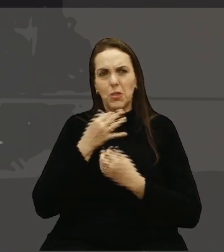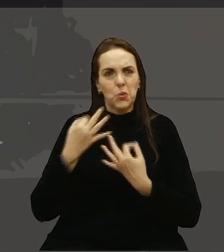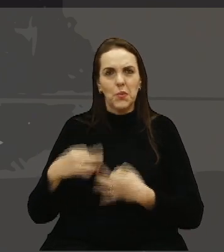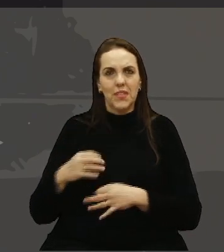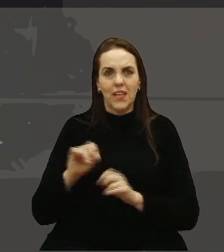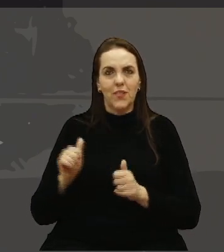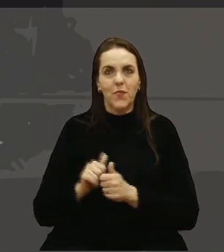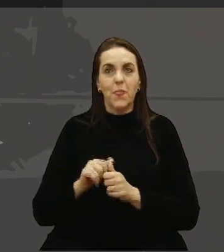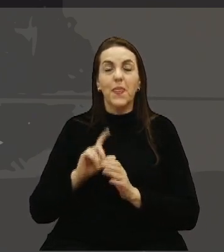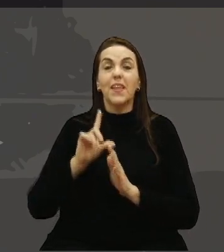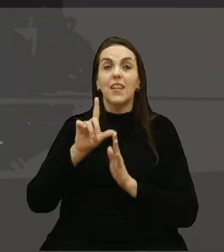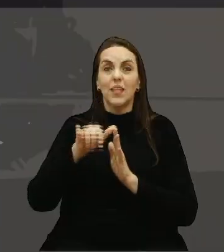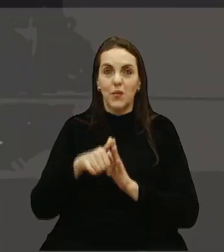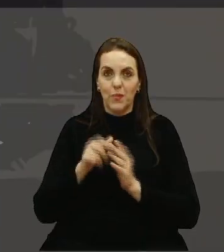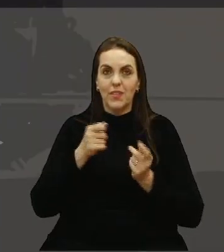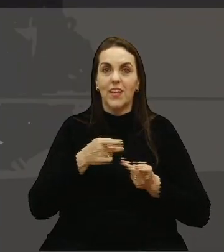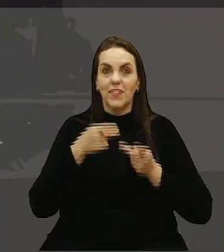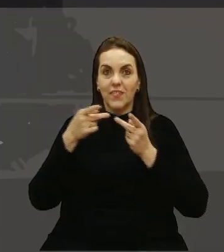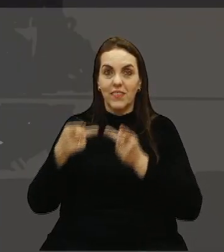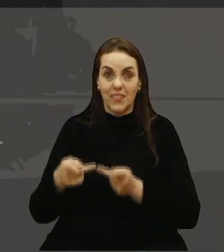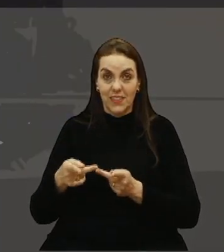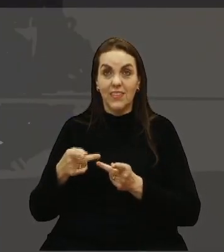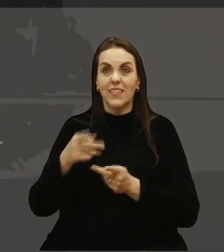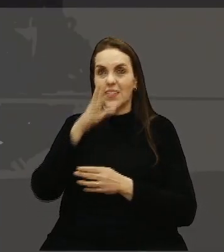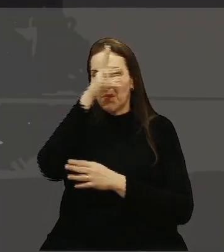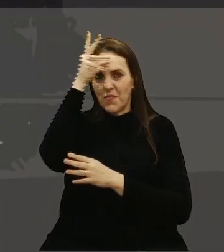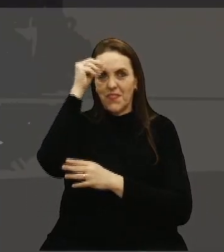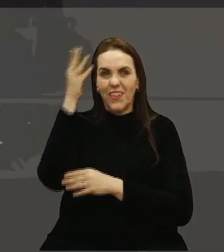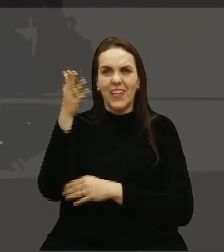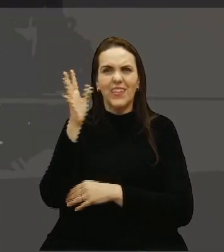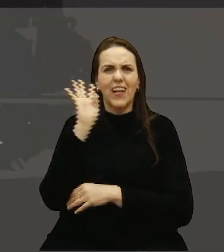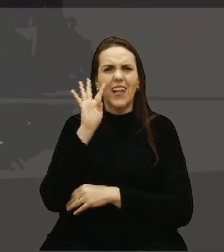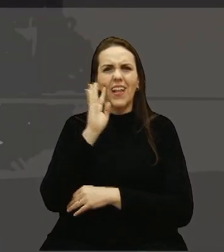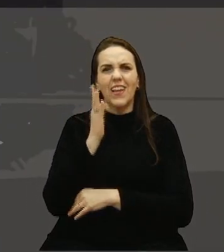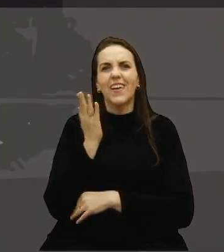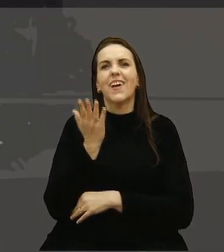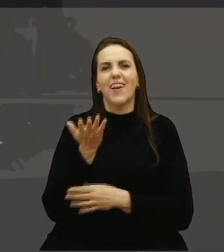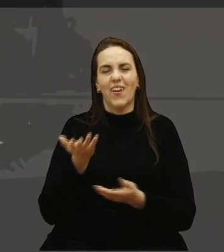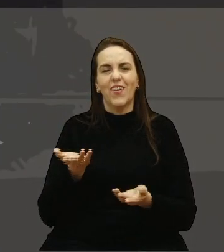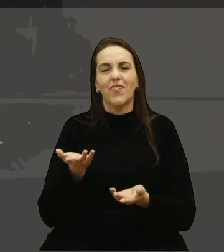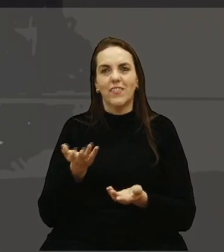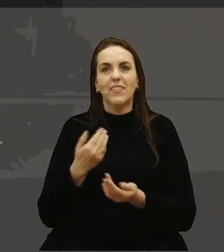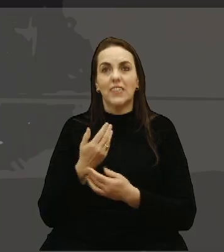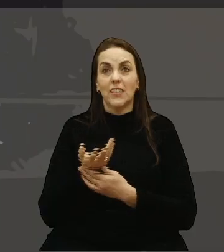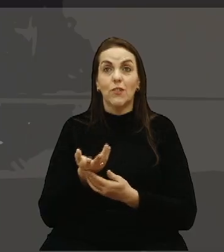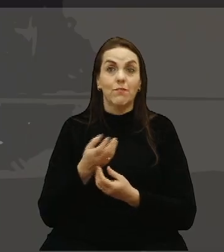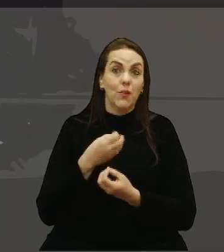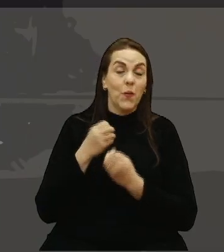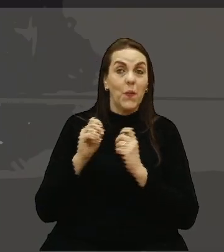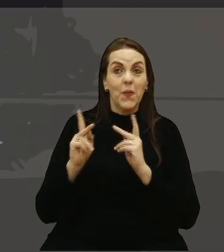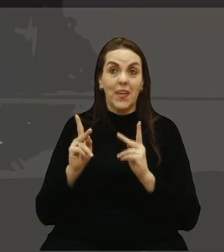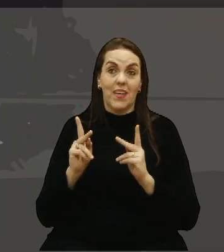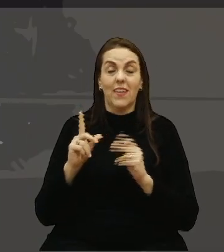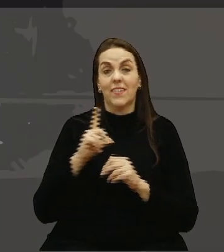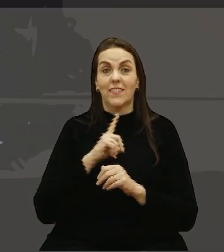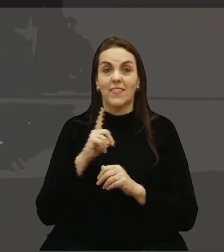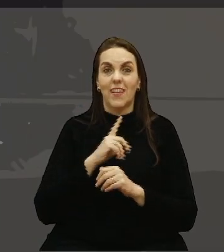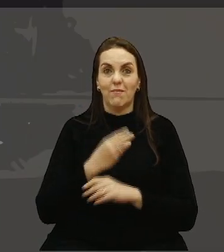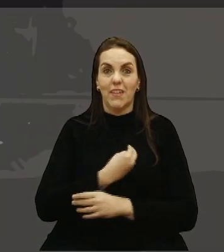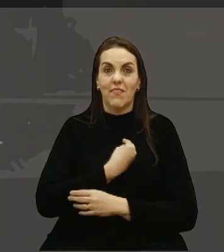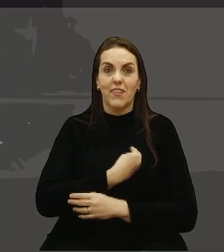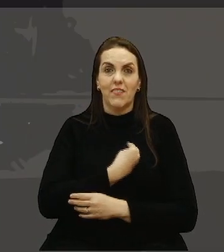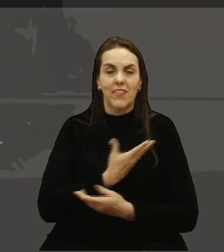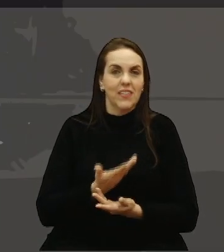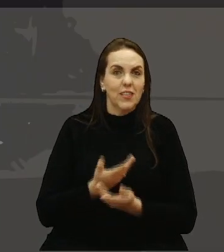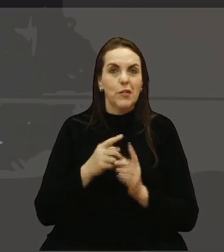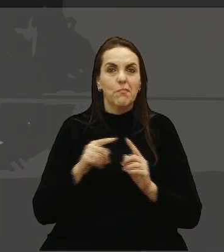depois combinou com a nossa visita também ao prefeito. Olha que legal. Sabe? E aí a gente, tá bom, nós temos essa vivência. Mas